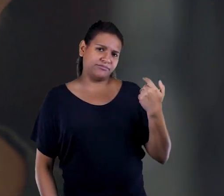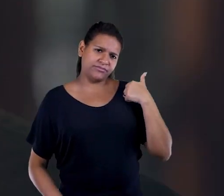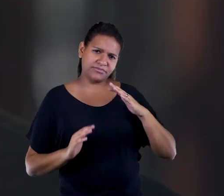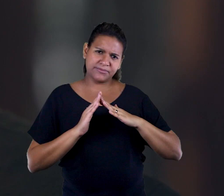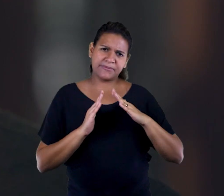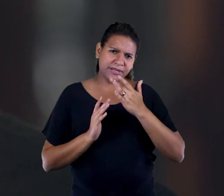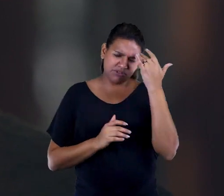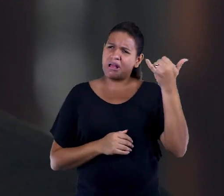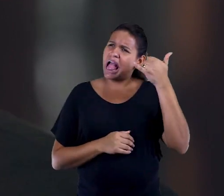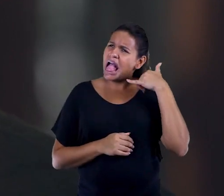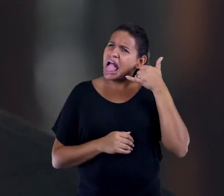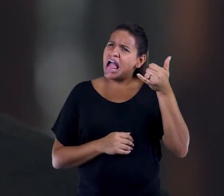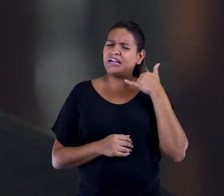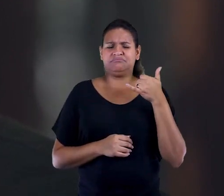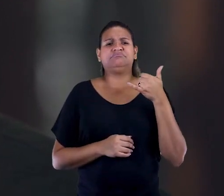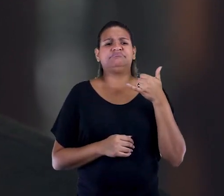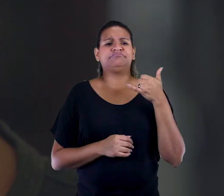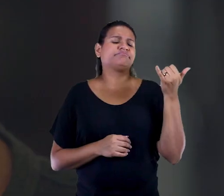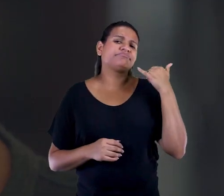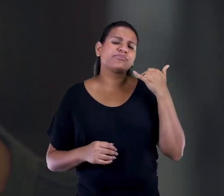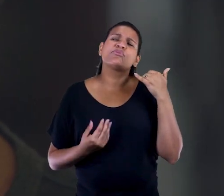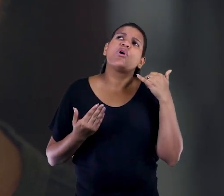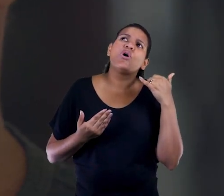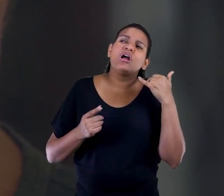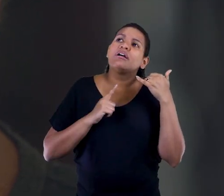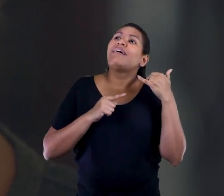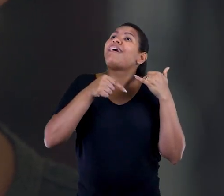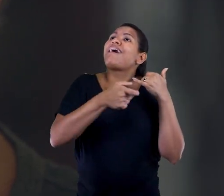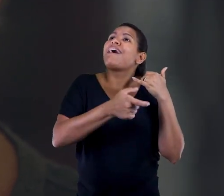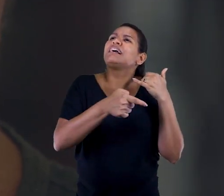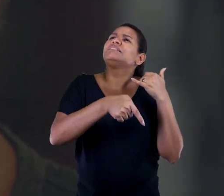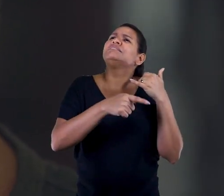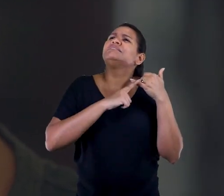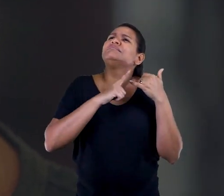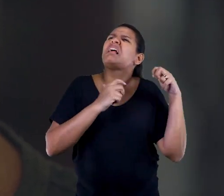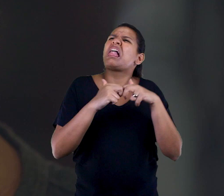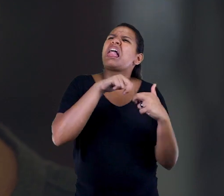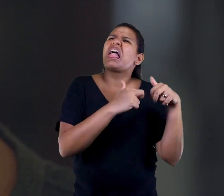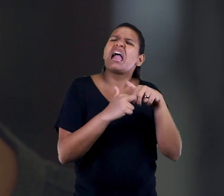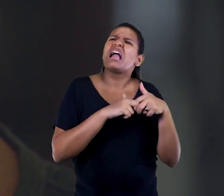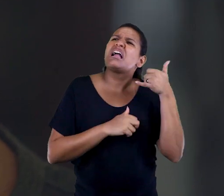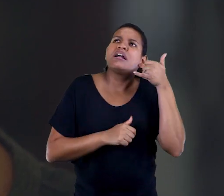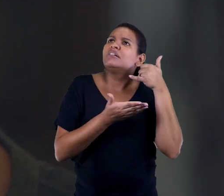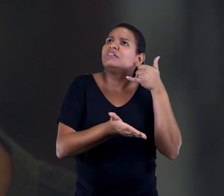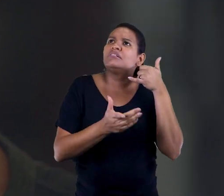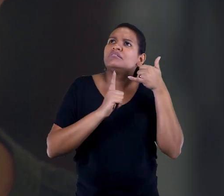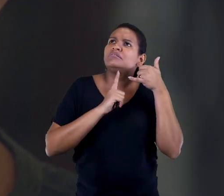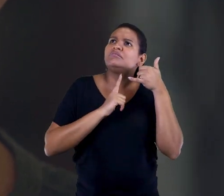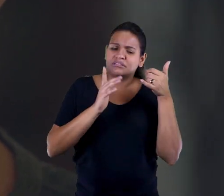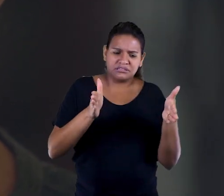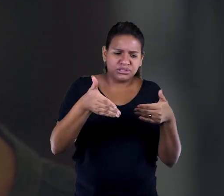casa, começando a me ligar, me ligar. E eu recebi, olha, tem uma rinha aqui em Mariporã, com os cachorros todos